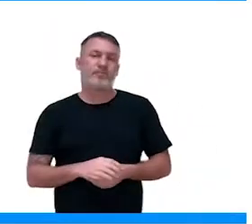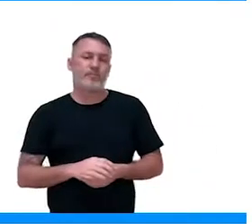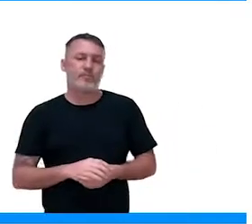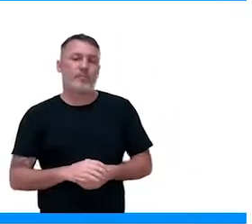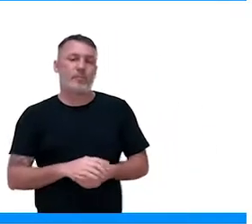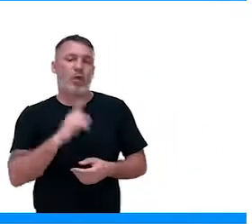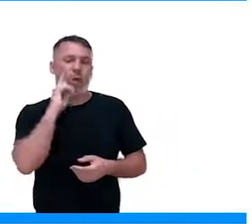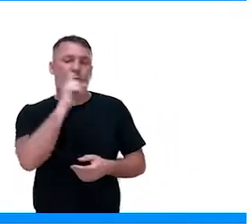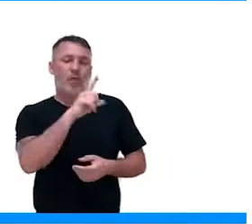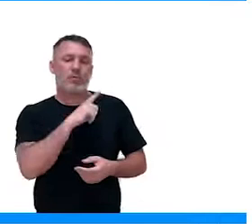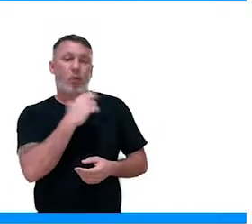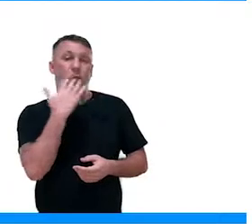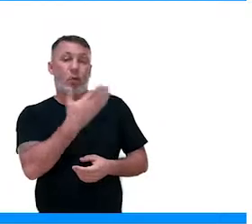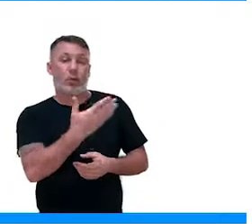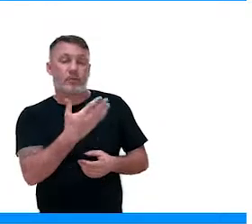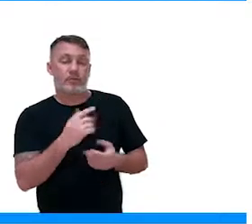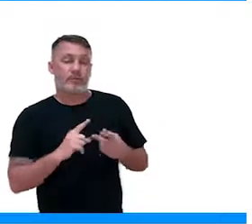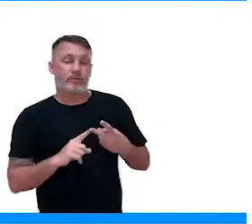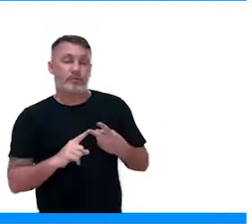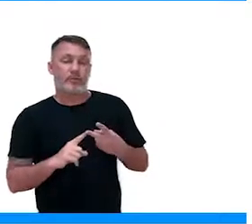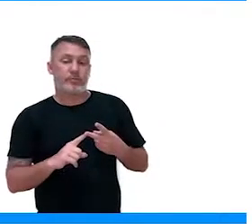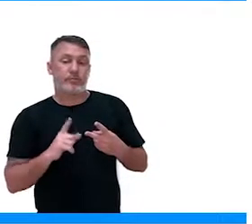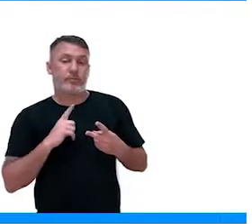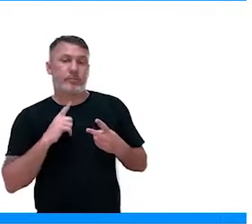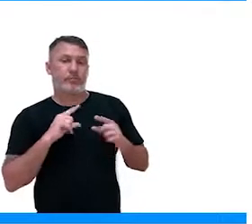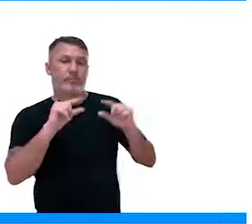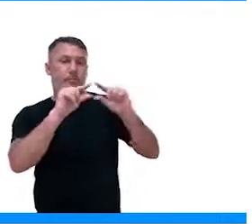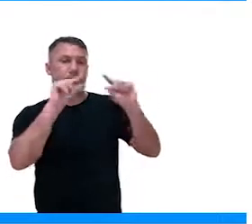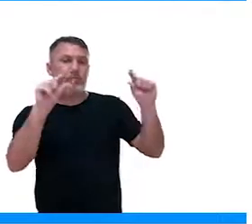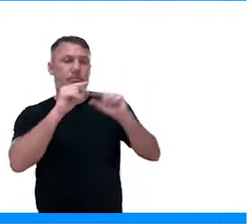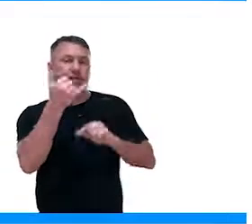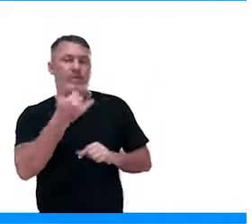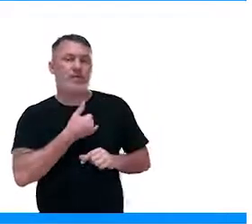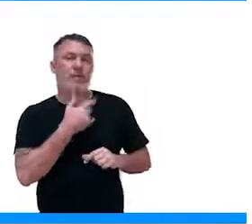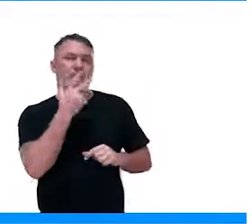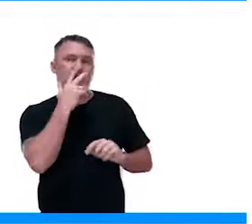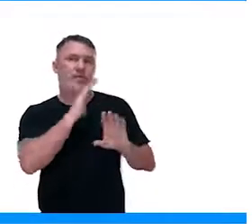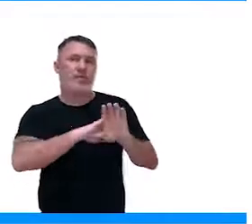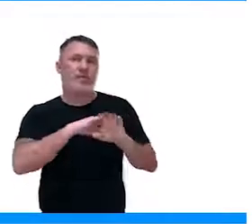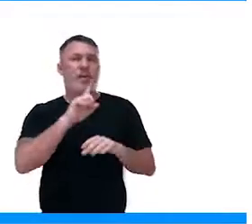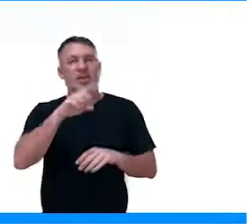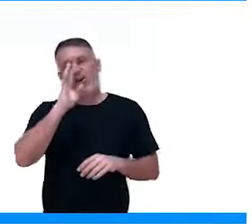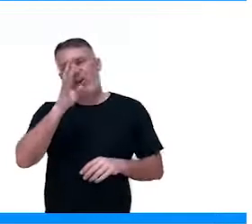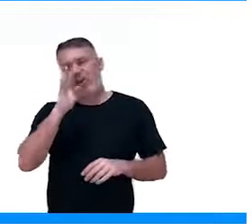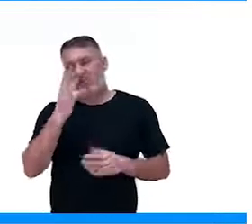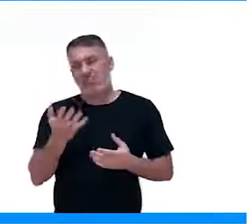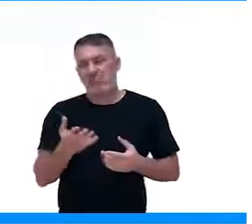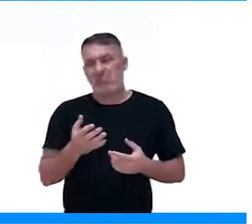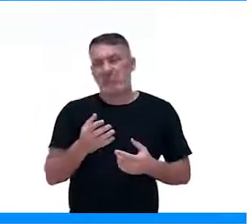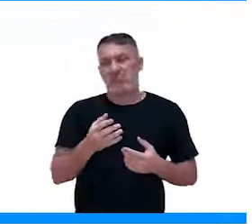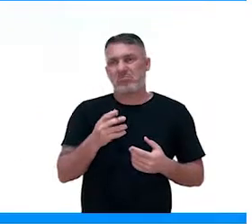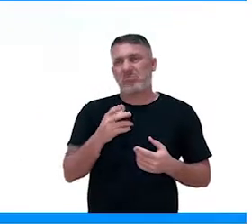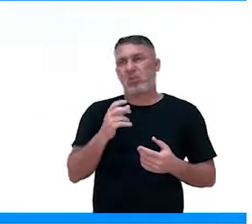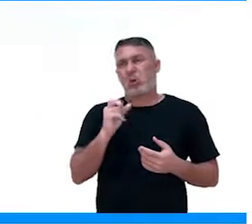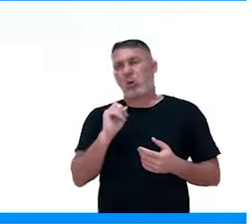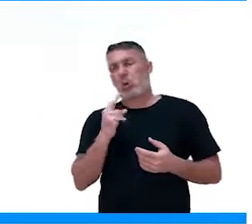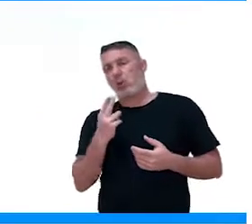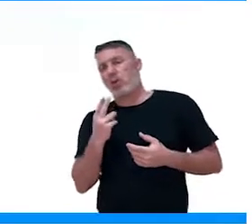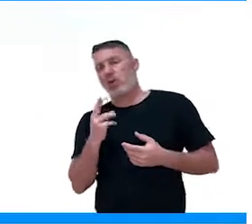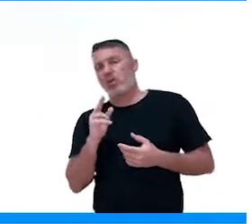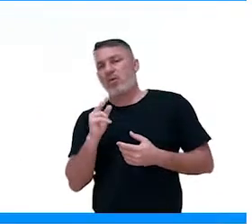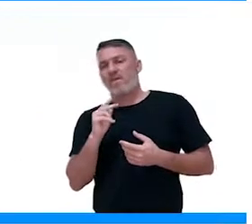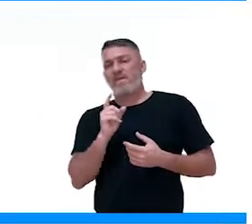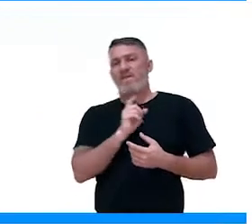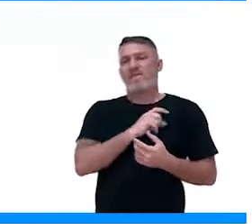tem, olha só, as cores, a gente tem toda uma mensagem, uma crítica por trás, pode ser crítica, elogio,